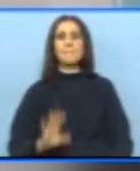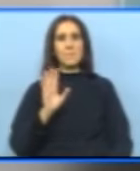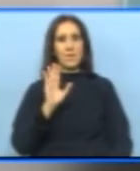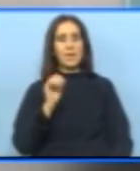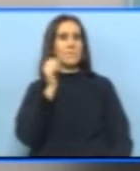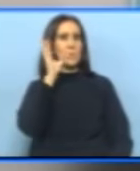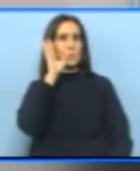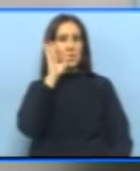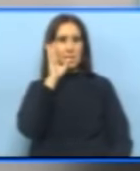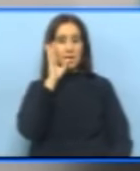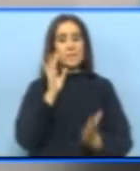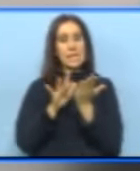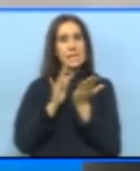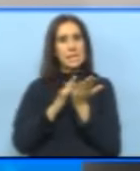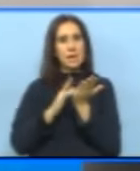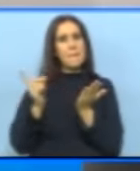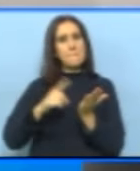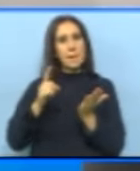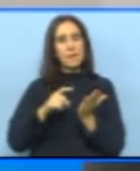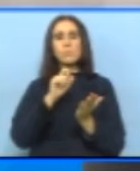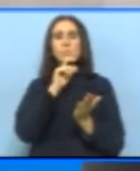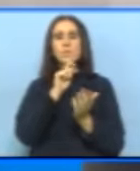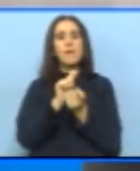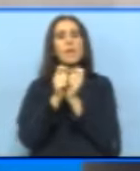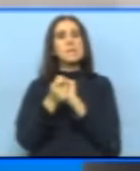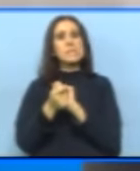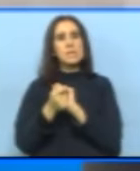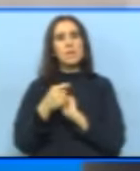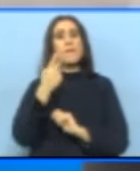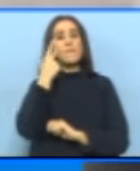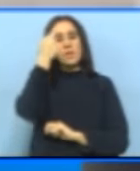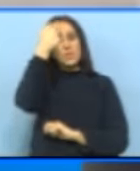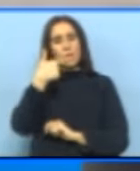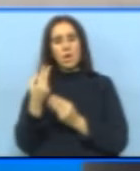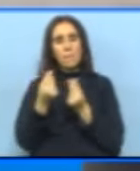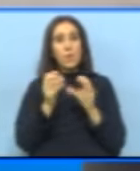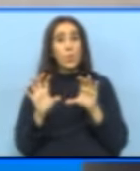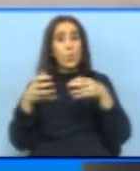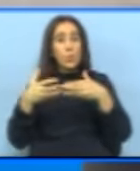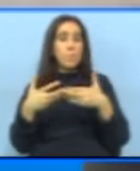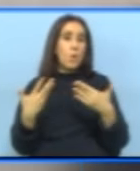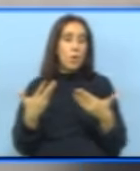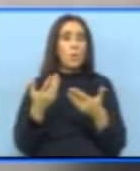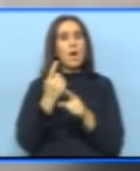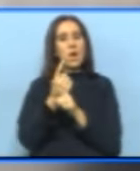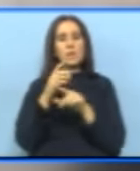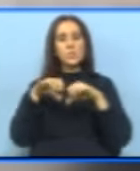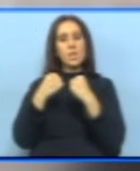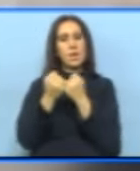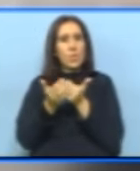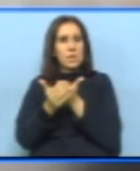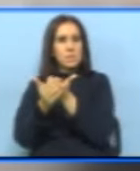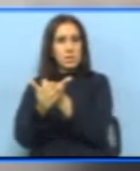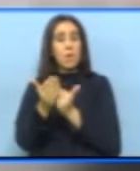Olá, muito boa tarde. Muitas obras literárias podem transformar histórias de vida, modos de estar em grupo ou organização das sociedades. A isso